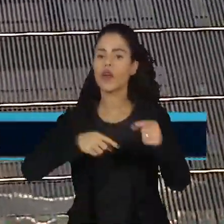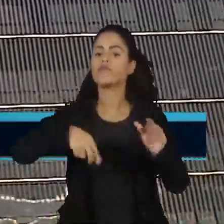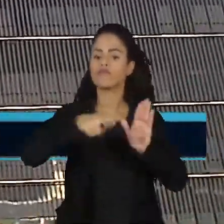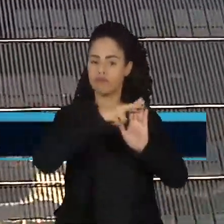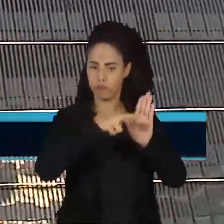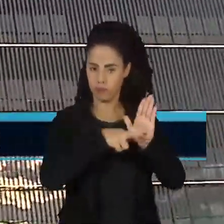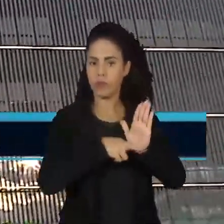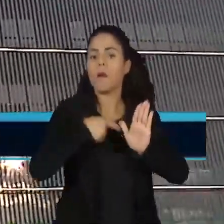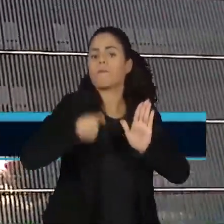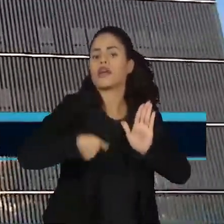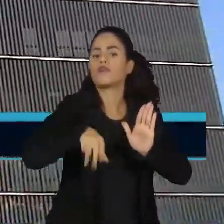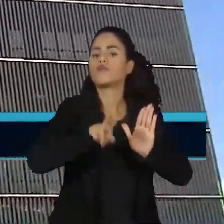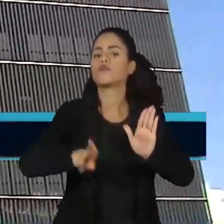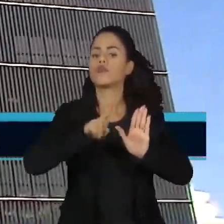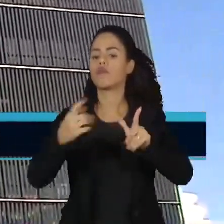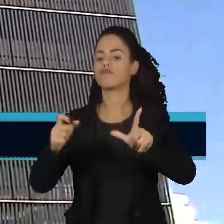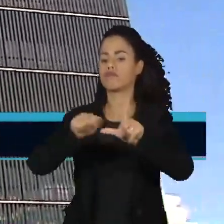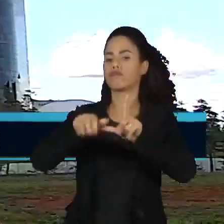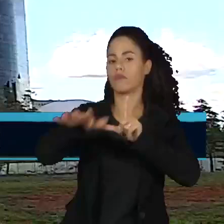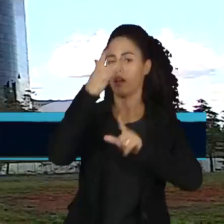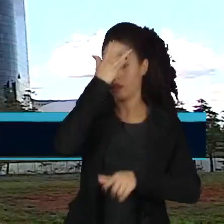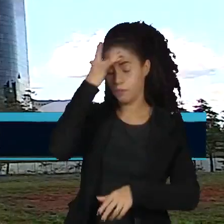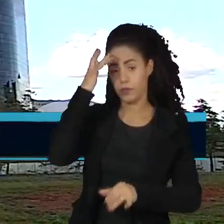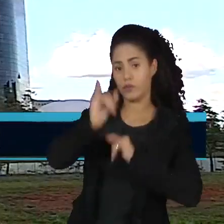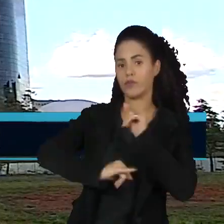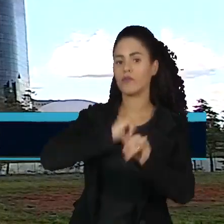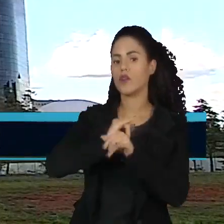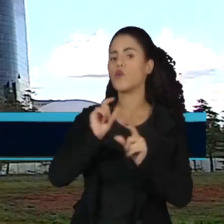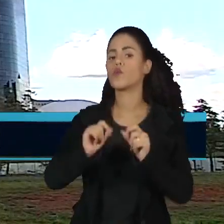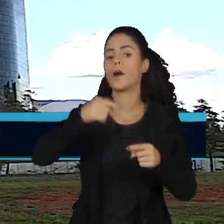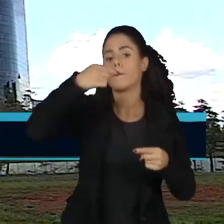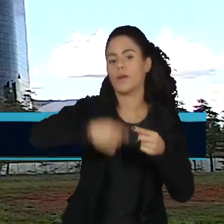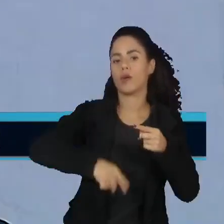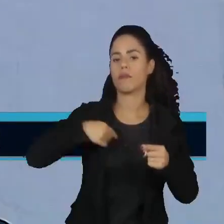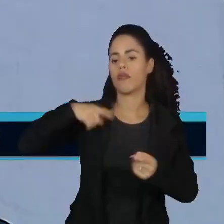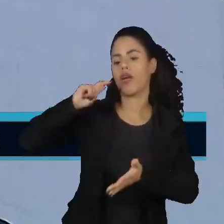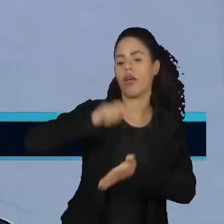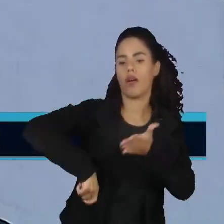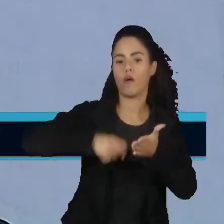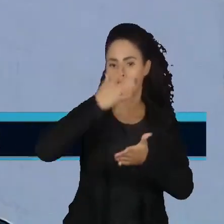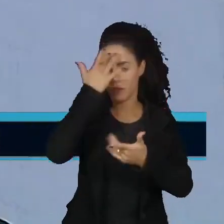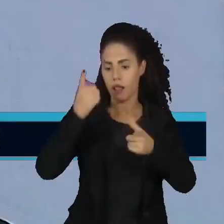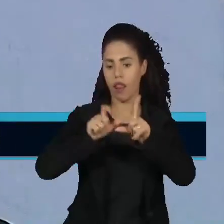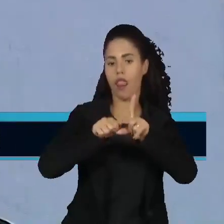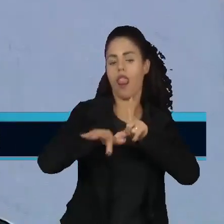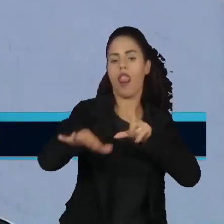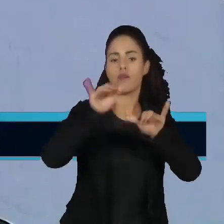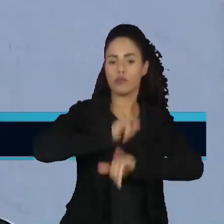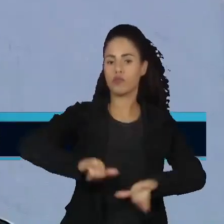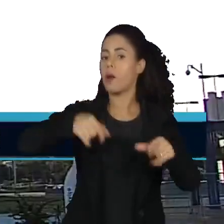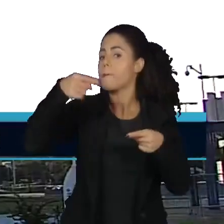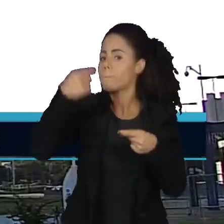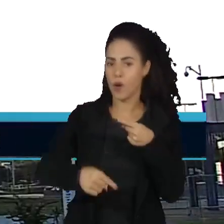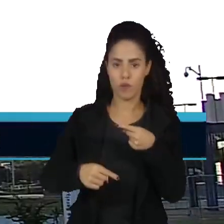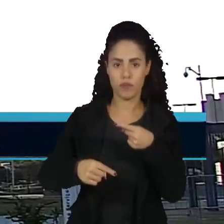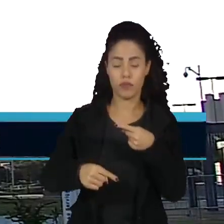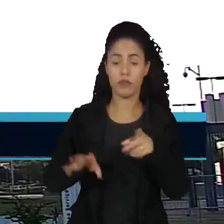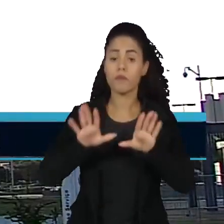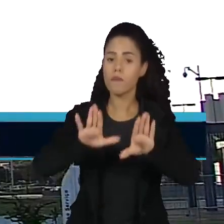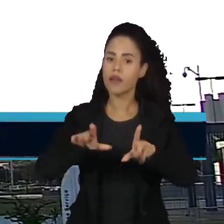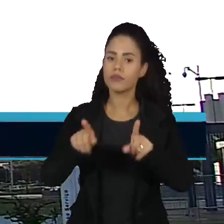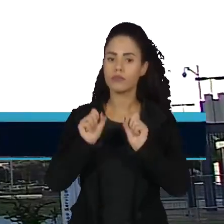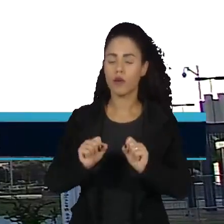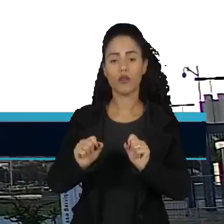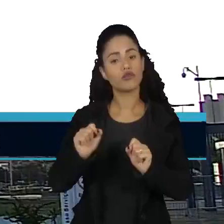regras para o uso dos influenciadores digitais é proibido contratar influencers para a divulgação de campanha Mas isso